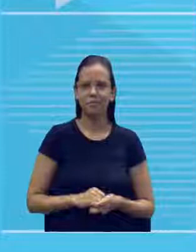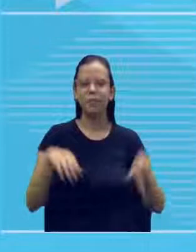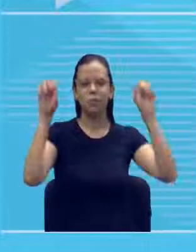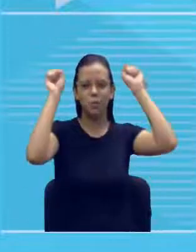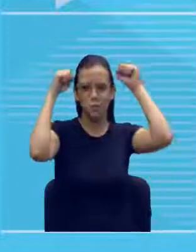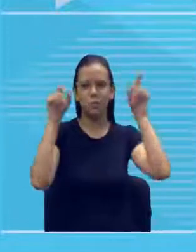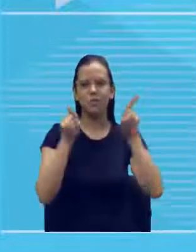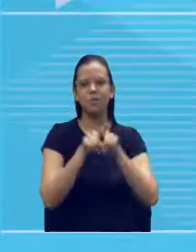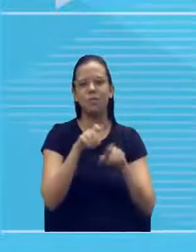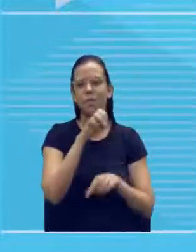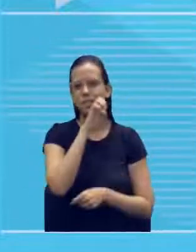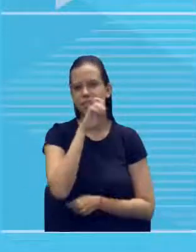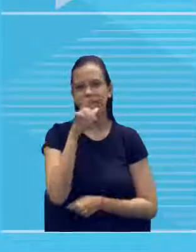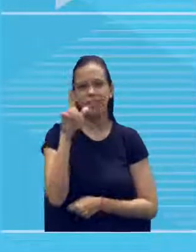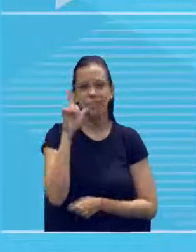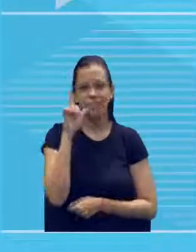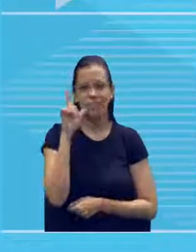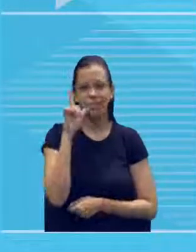Eliana?